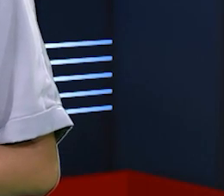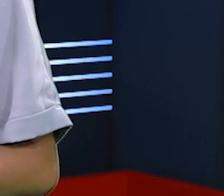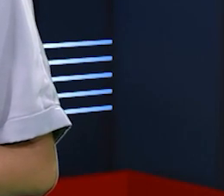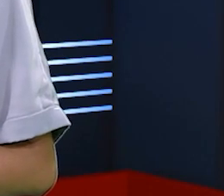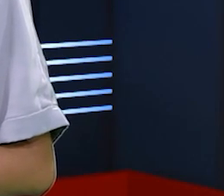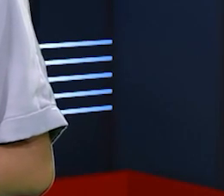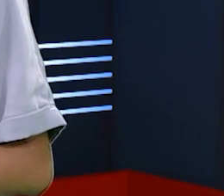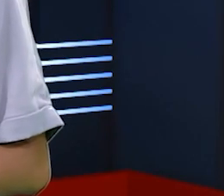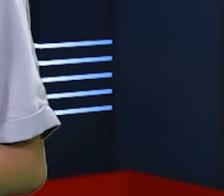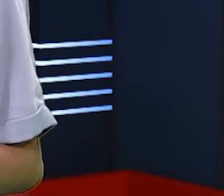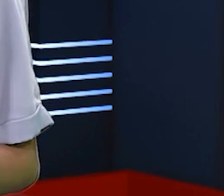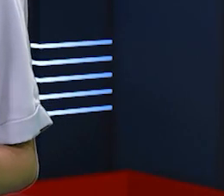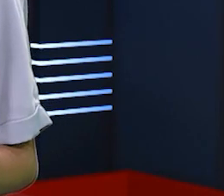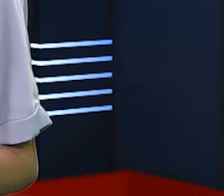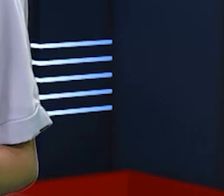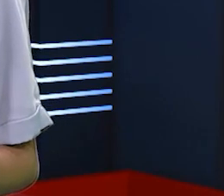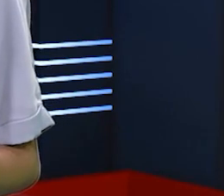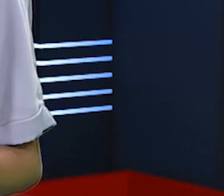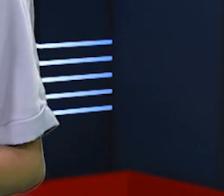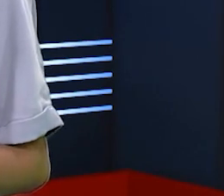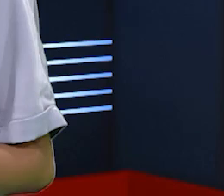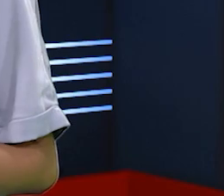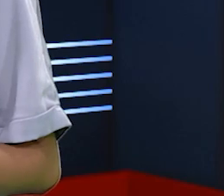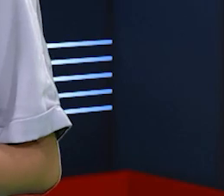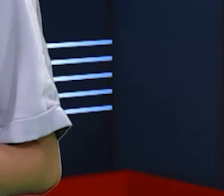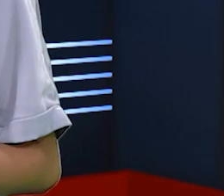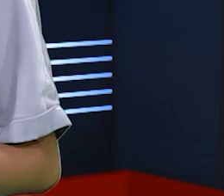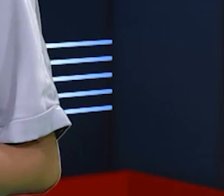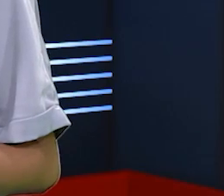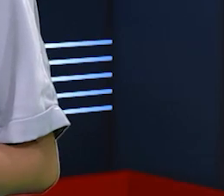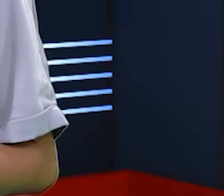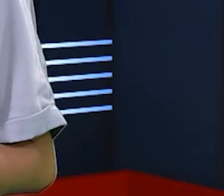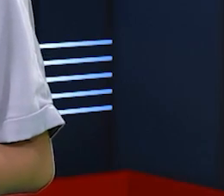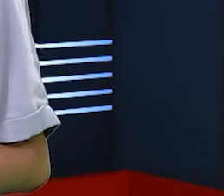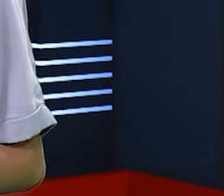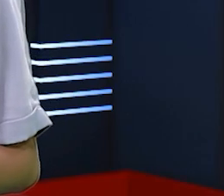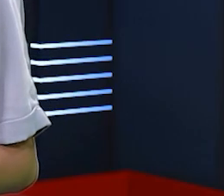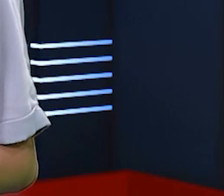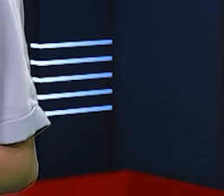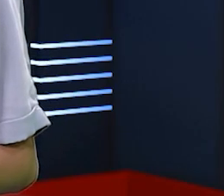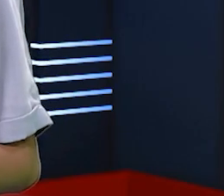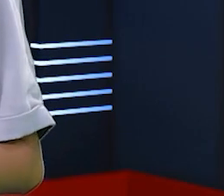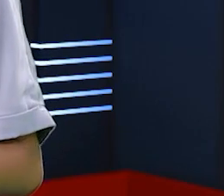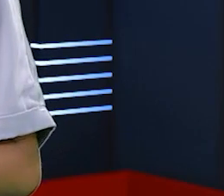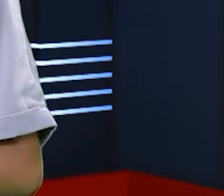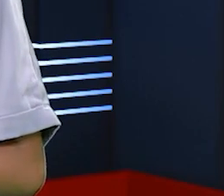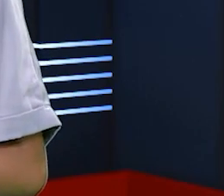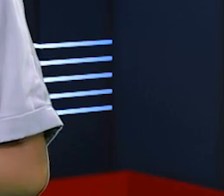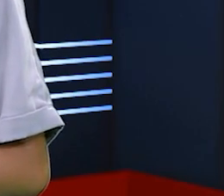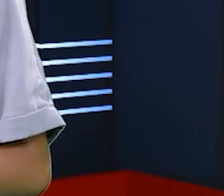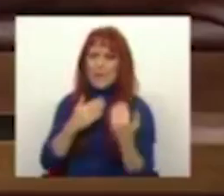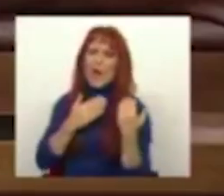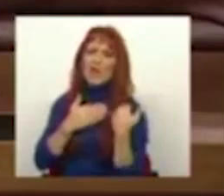que essa opção resulta do programa do seu governo para prevenir crises económicas e não de uma imposição europeia.